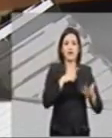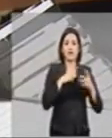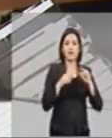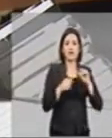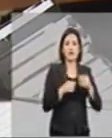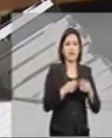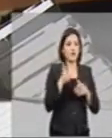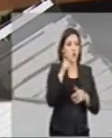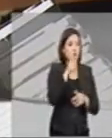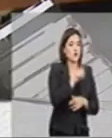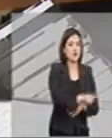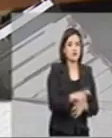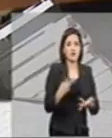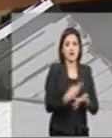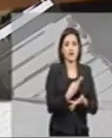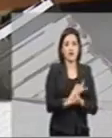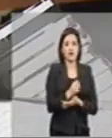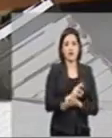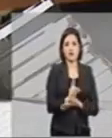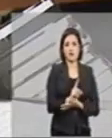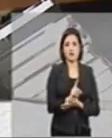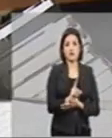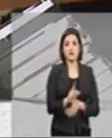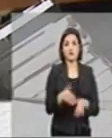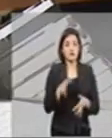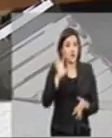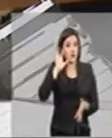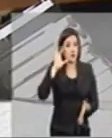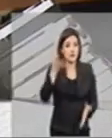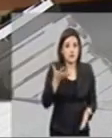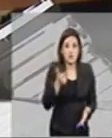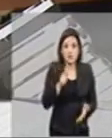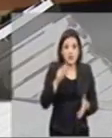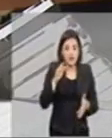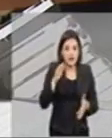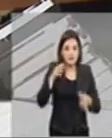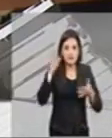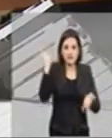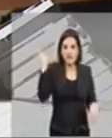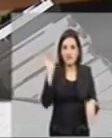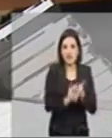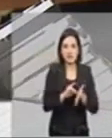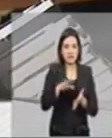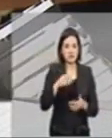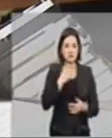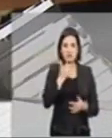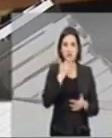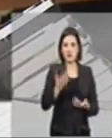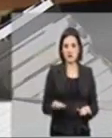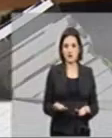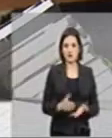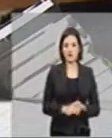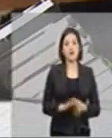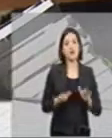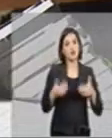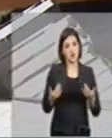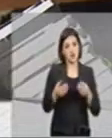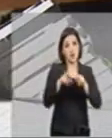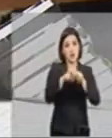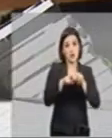nós vamos dar uma decisão ilíquida. Então, nesse contexto, senhor presidente, tendo em vista esse